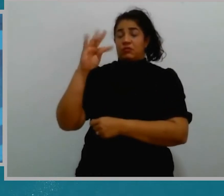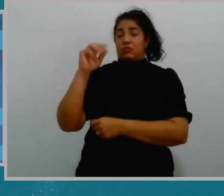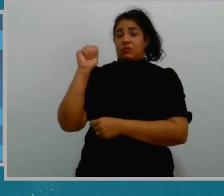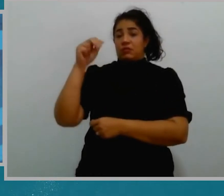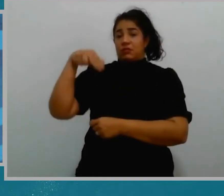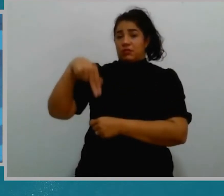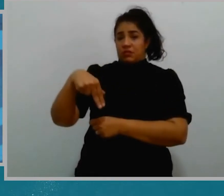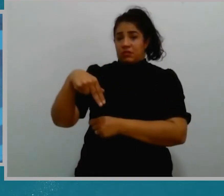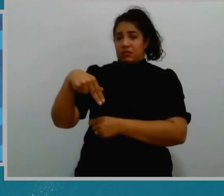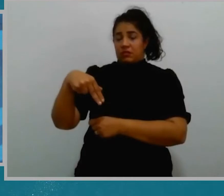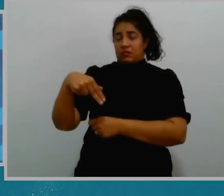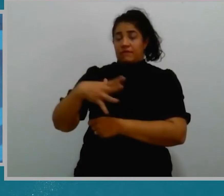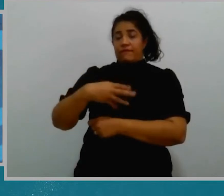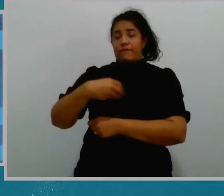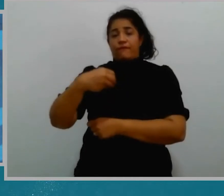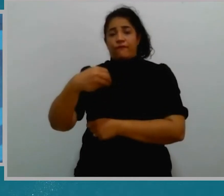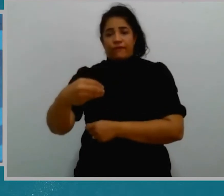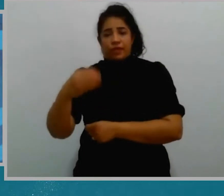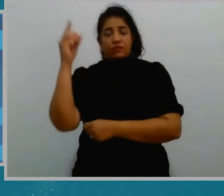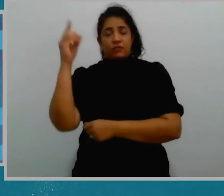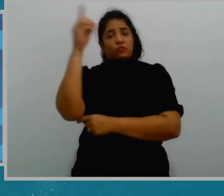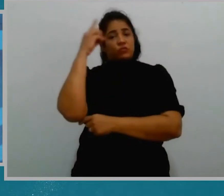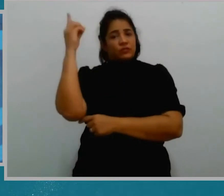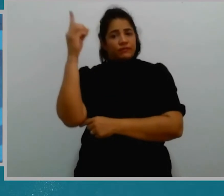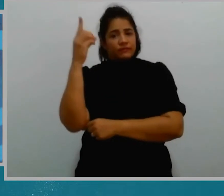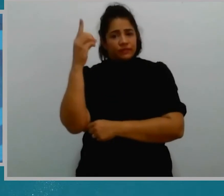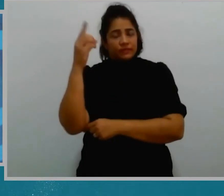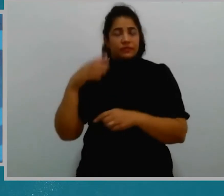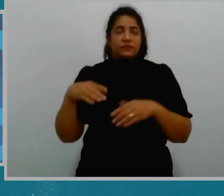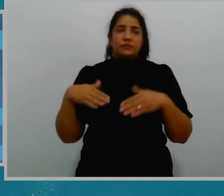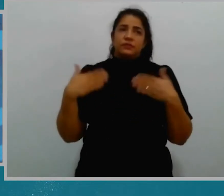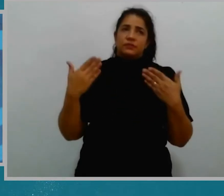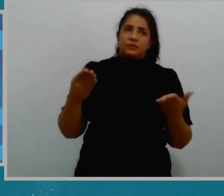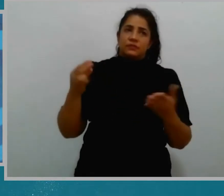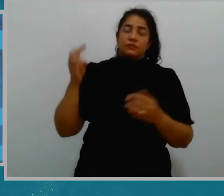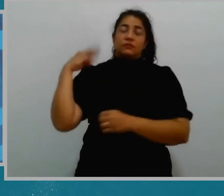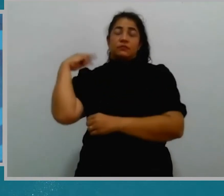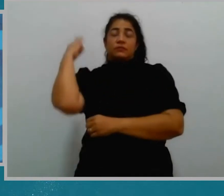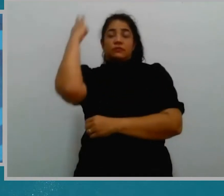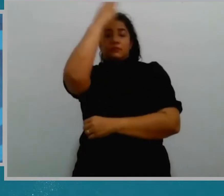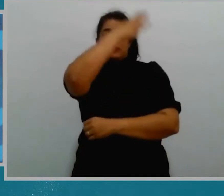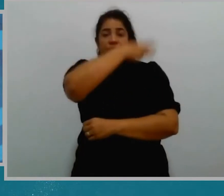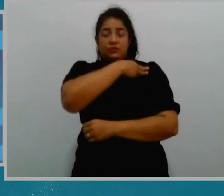de Salomão, veio da linha de Natã. Vocês entenderam?